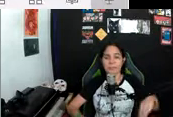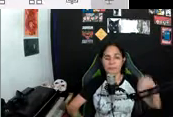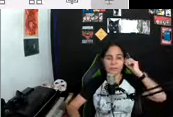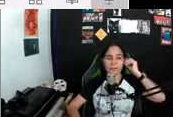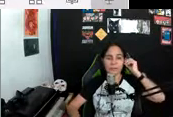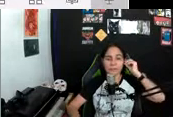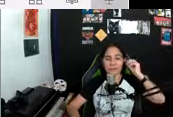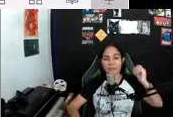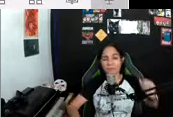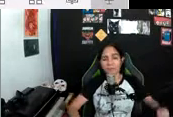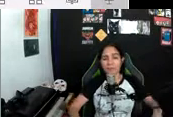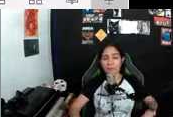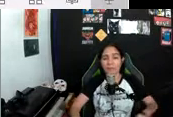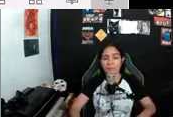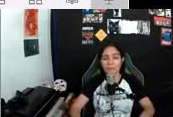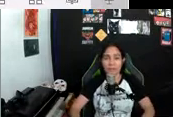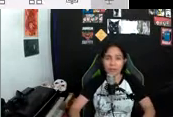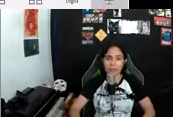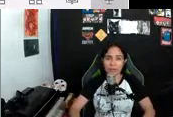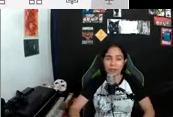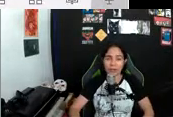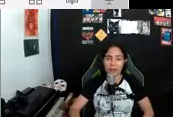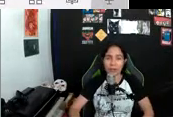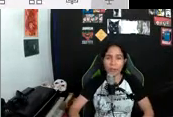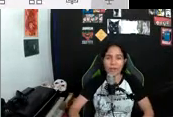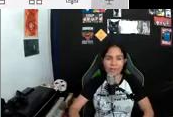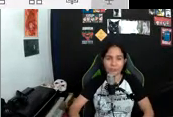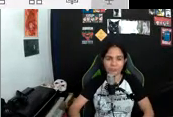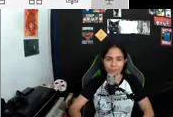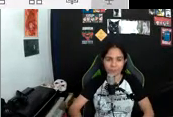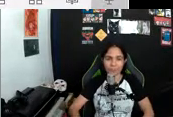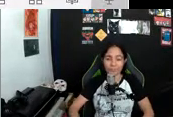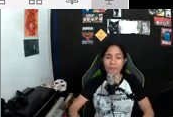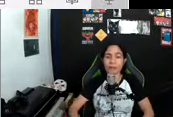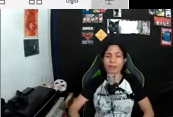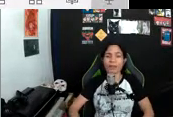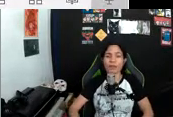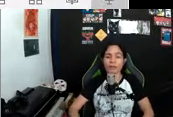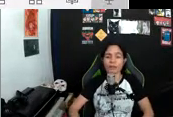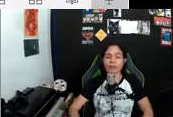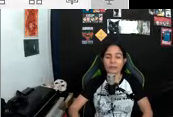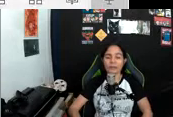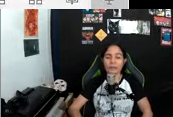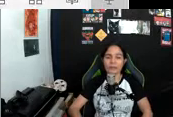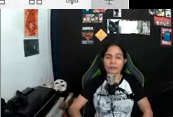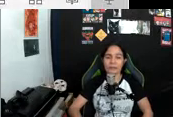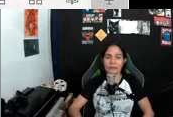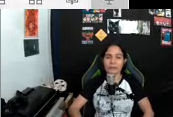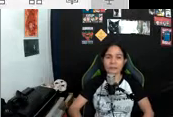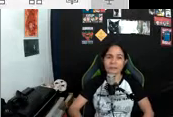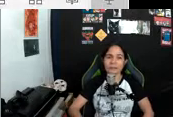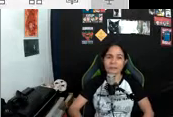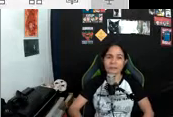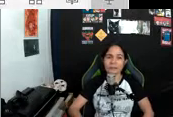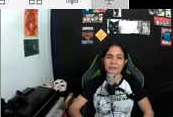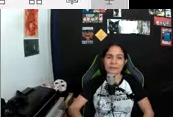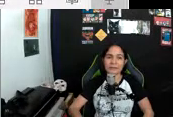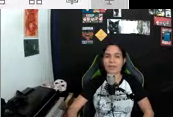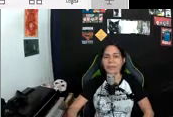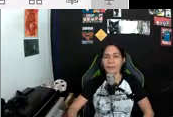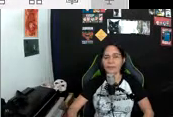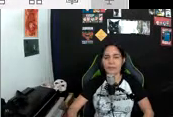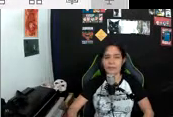e a fiscalização do exercício da enfermagem aqui no Brasil. E como já foi dito, né, na aula passada,